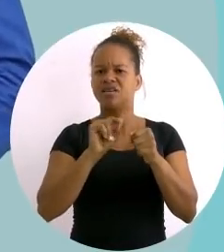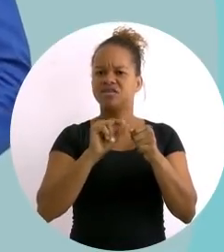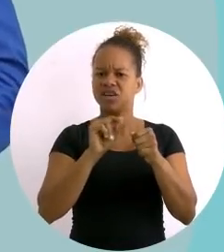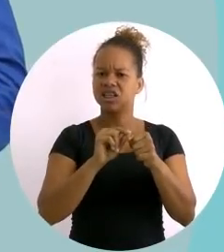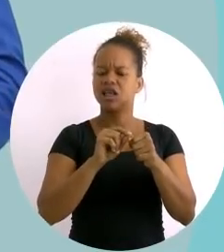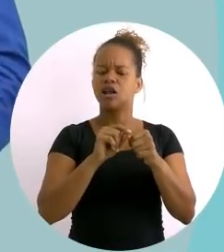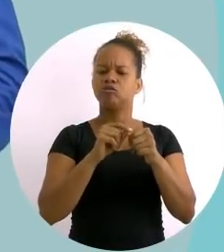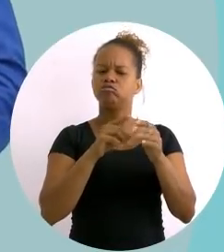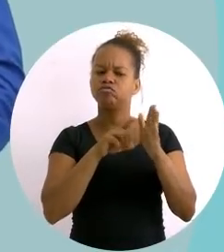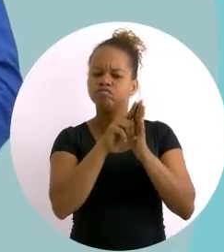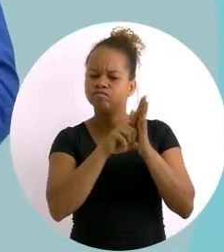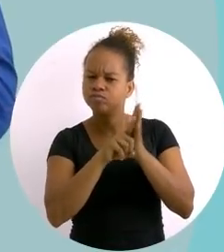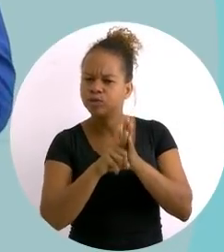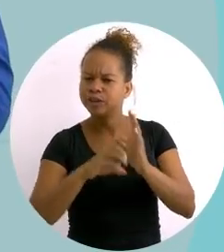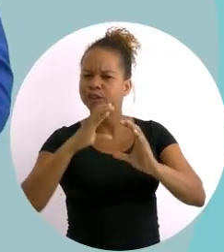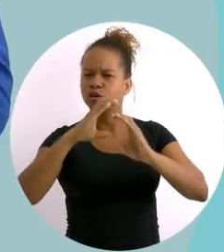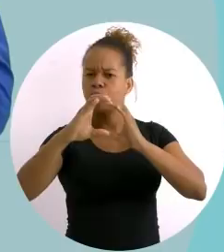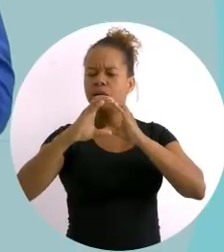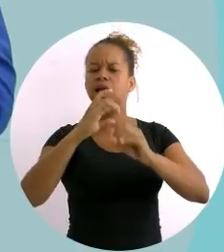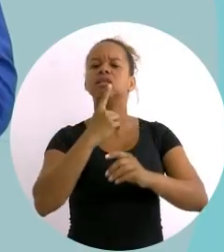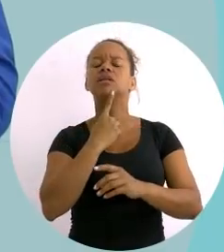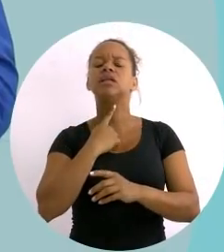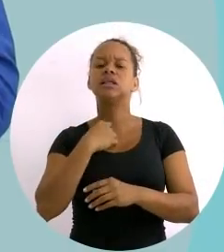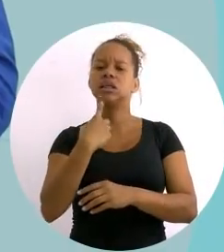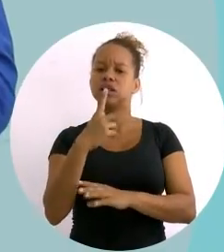fazer o diagnóstico da comunicação desejada.